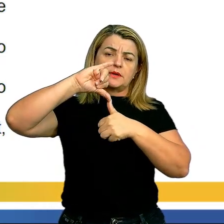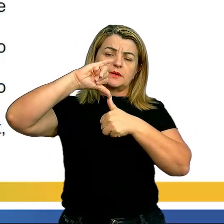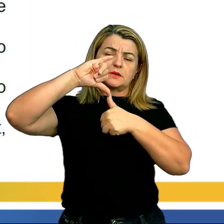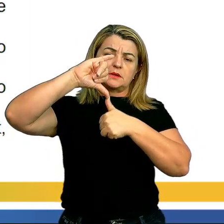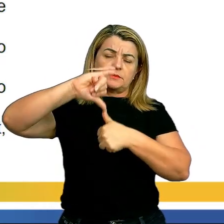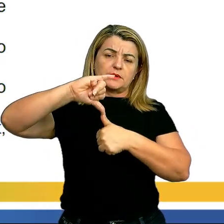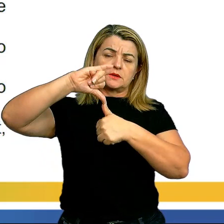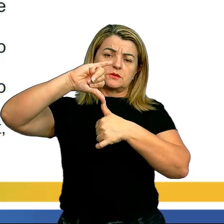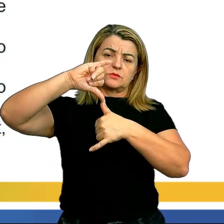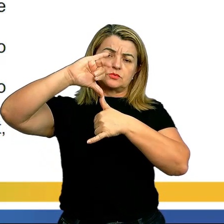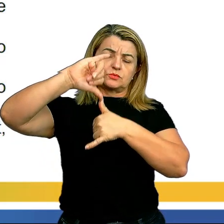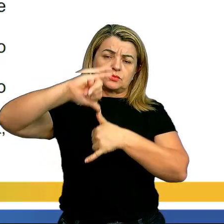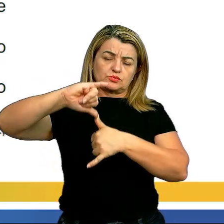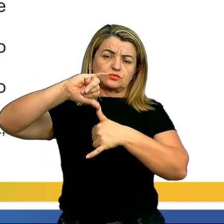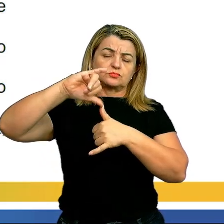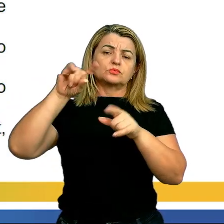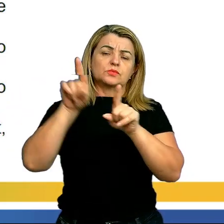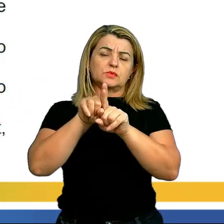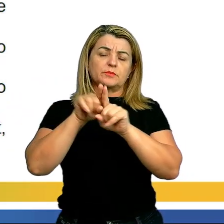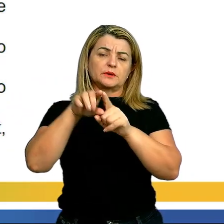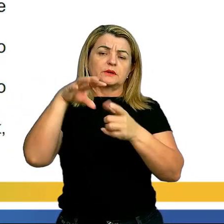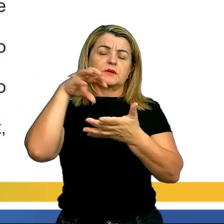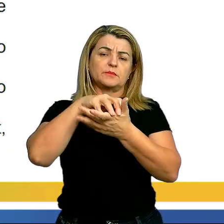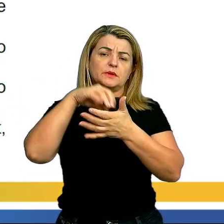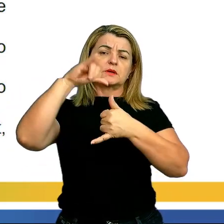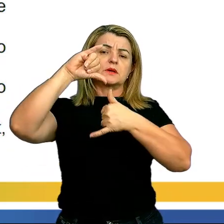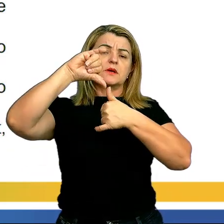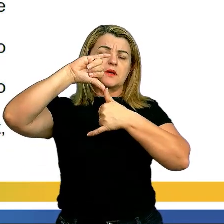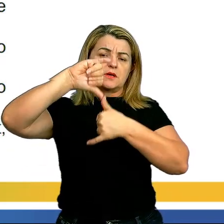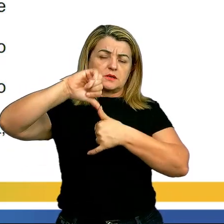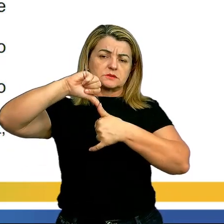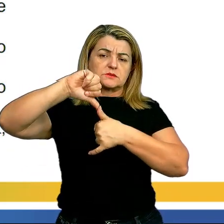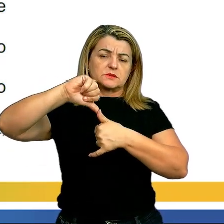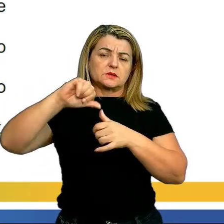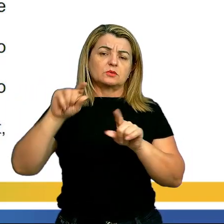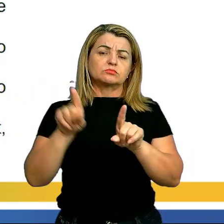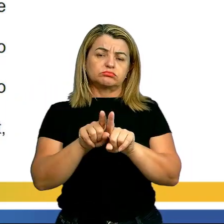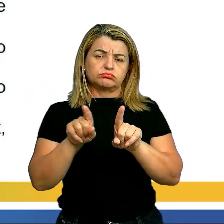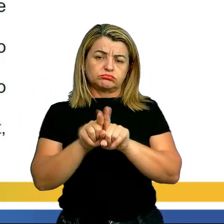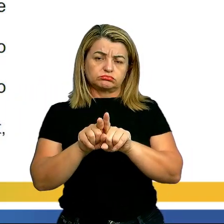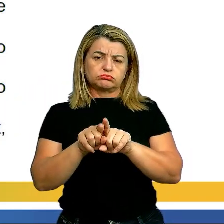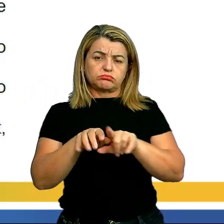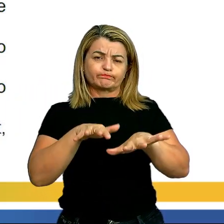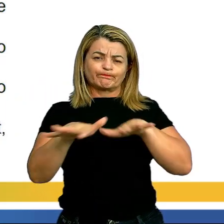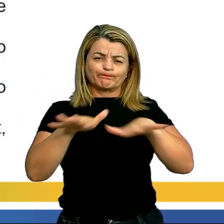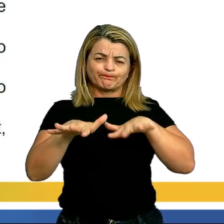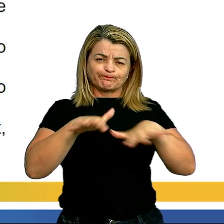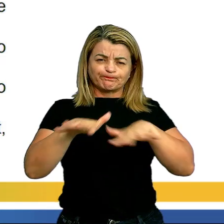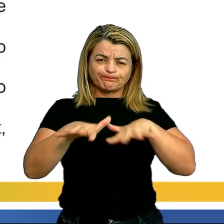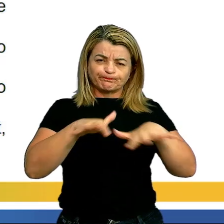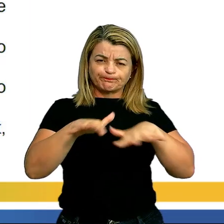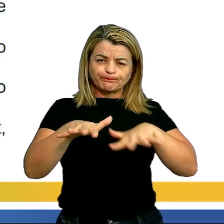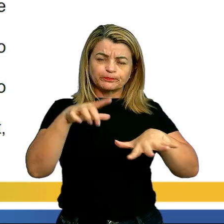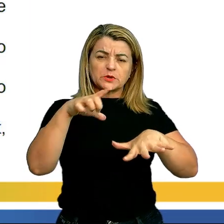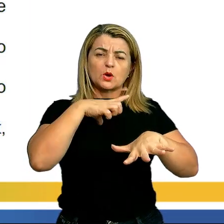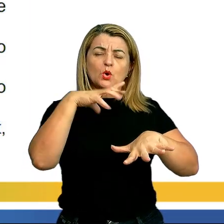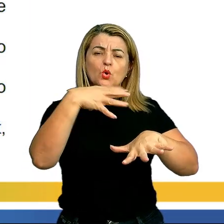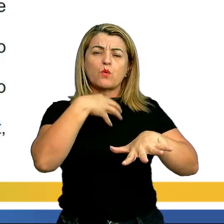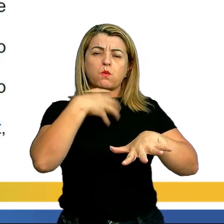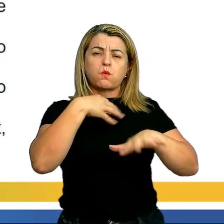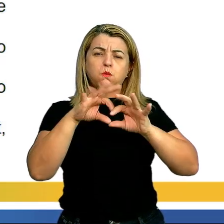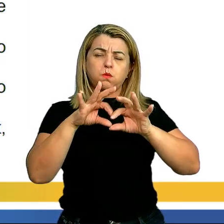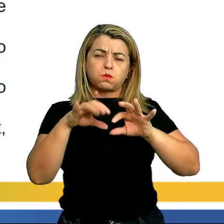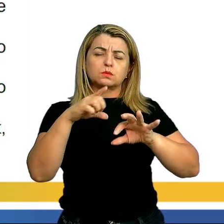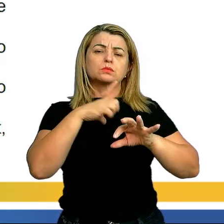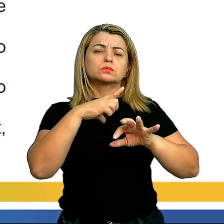da Ásia, né, se tornaram o epicentro deste que foi o maior terremoto global medido na escala Richter